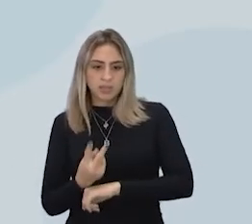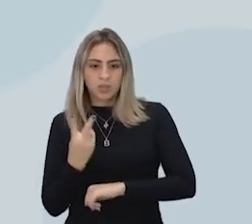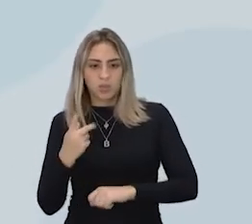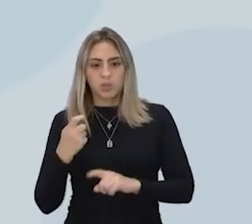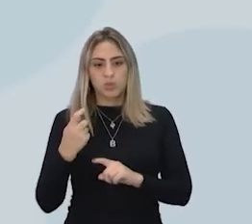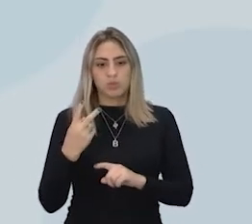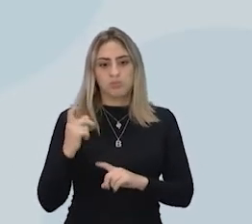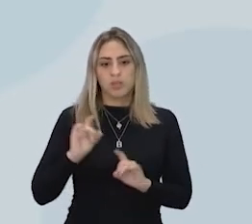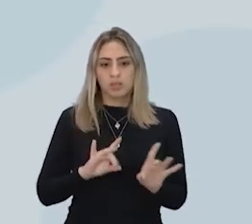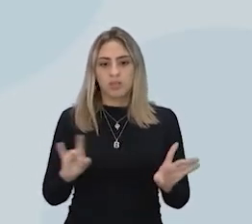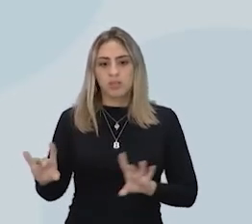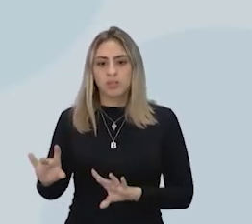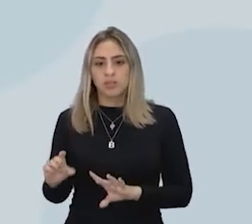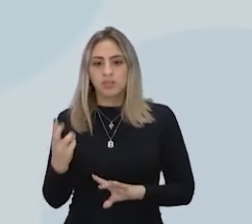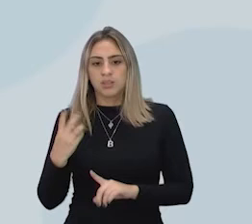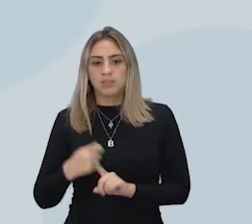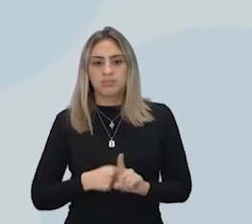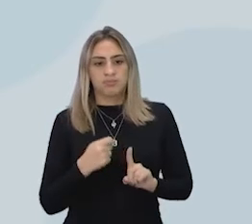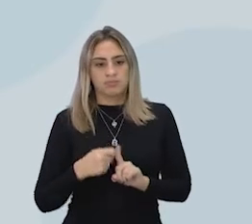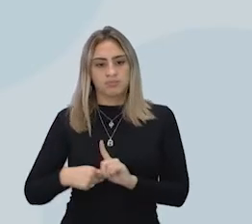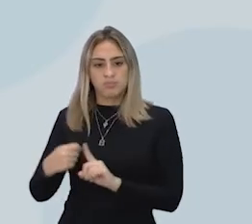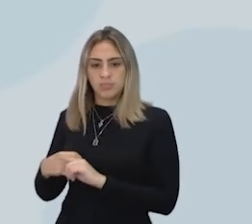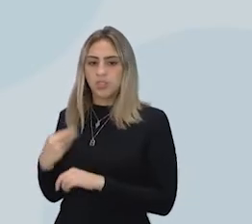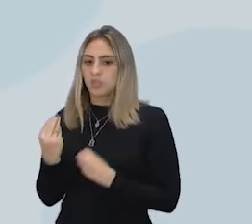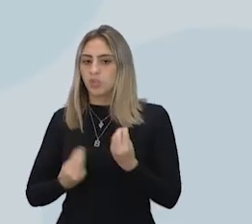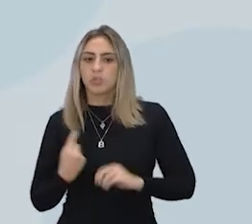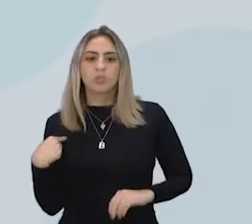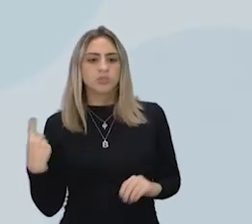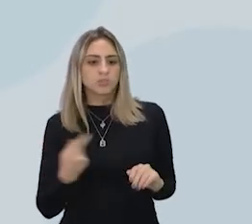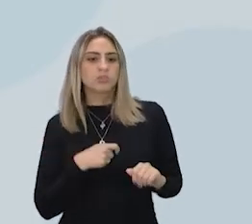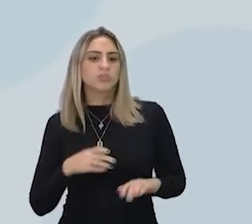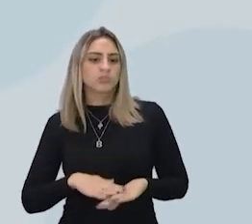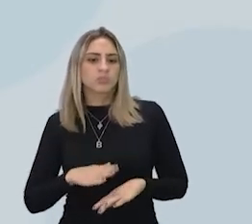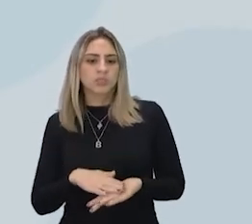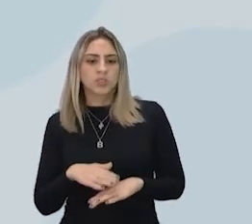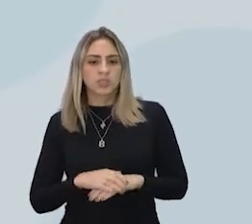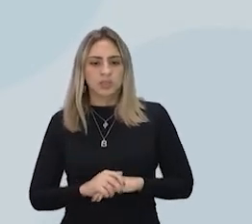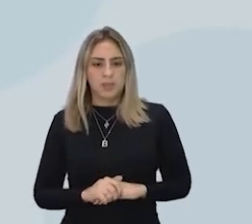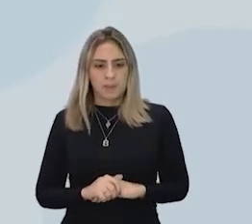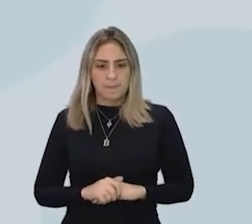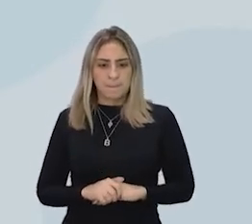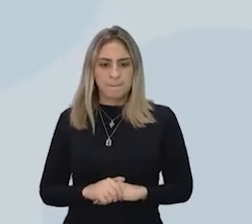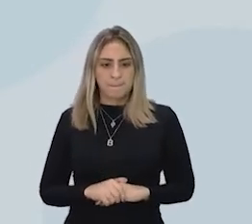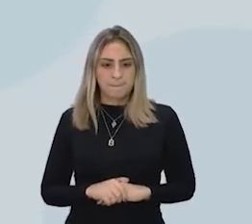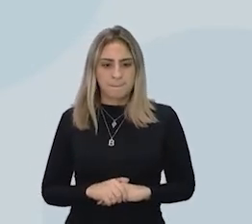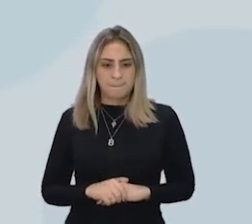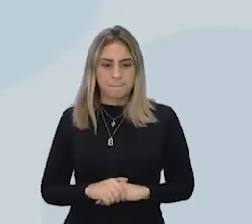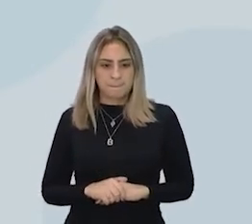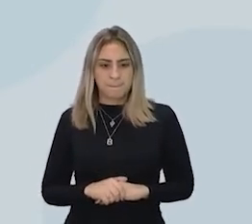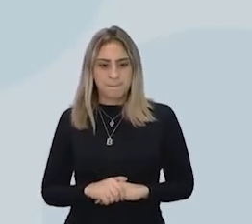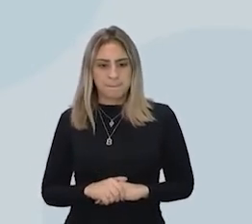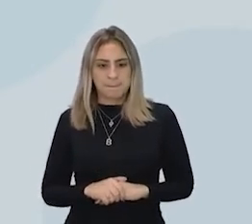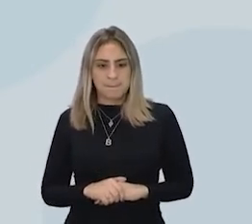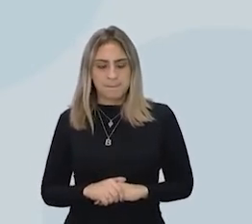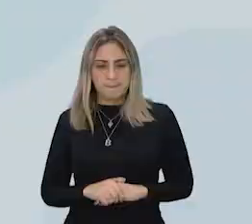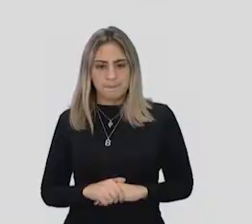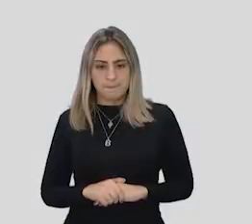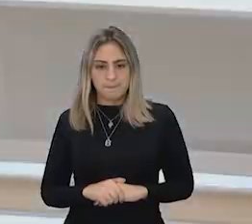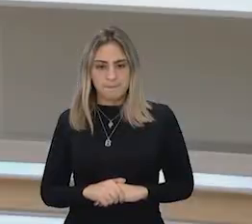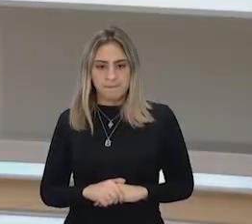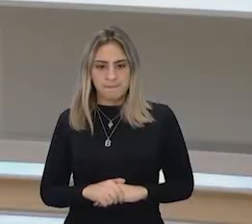3 meses. Como a gente faria? Ó, vou subir aqui uma telinha em branco, que eu esqueci de pôr a animação. Queiram